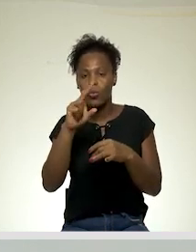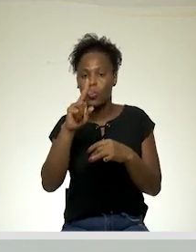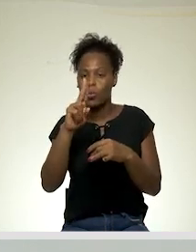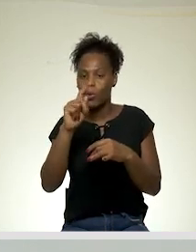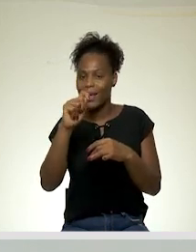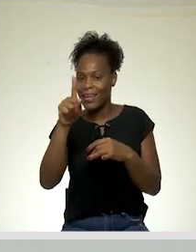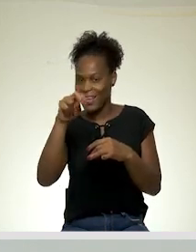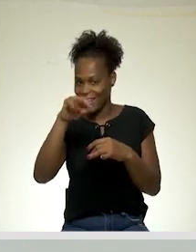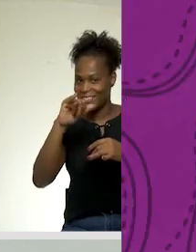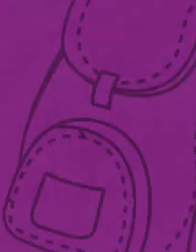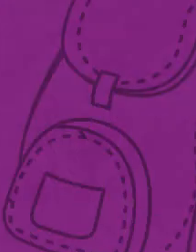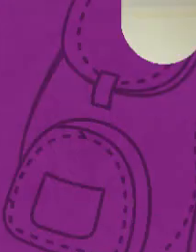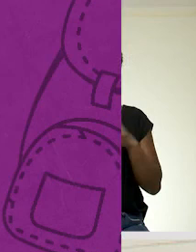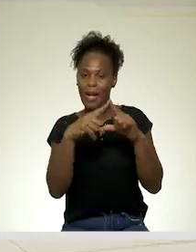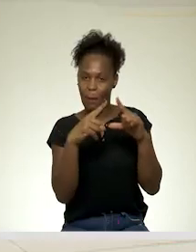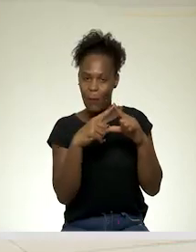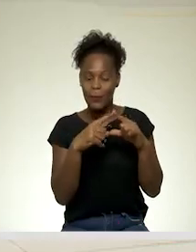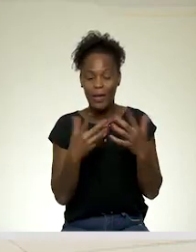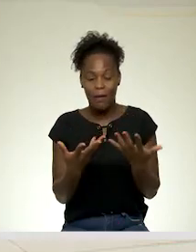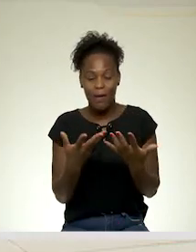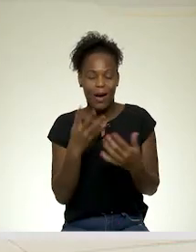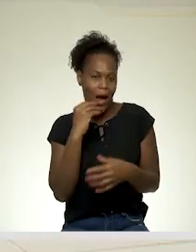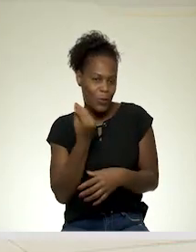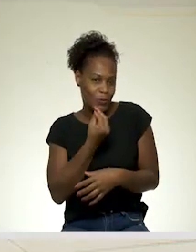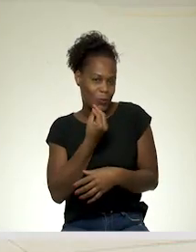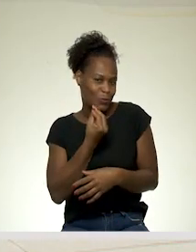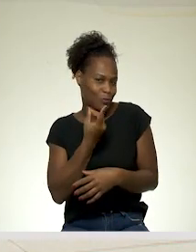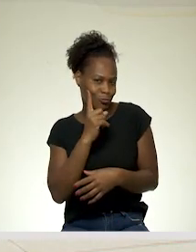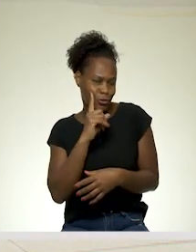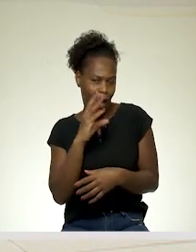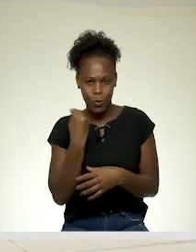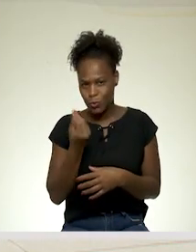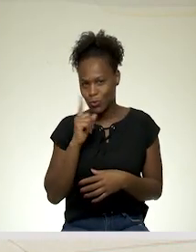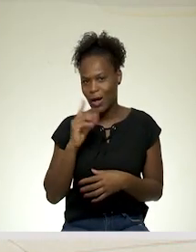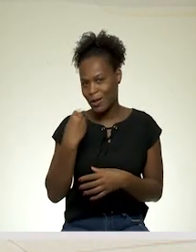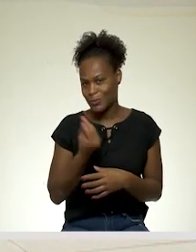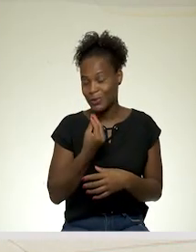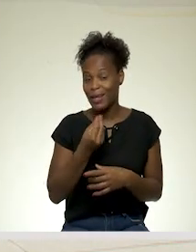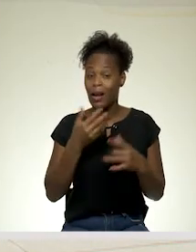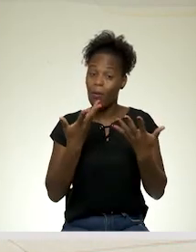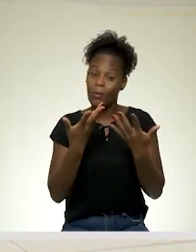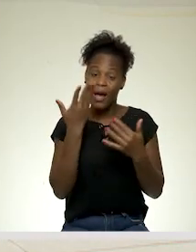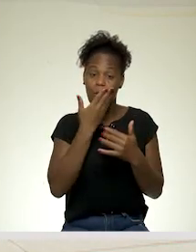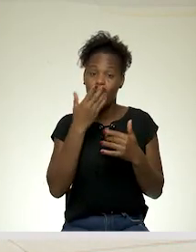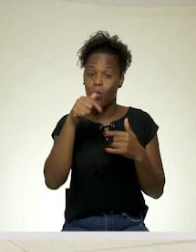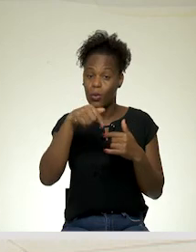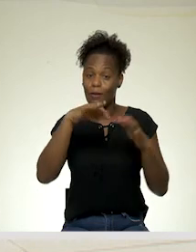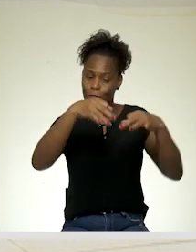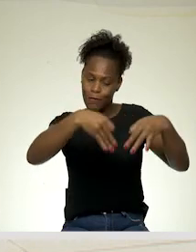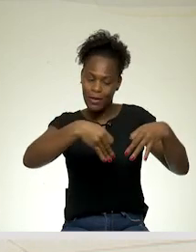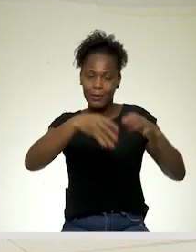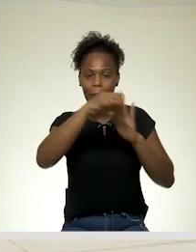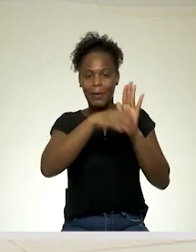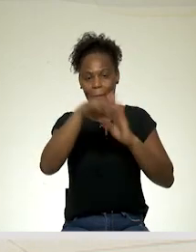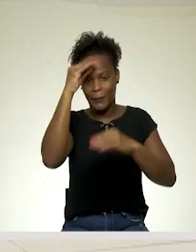de triângulos. Alunas e alunos, estamos a chegar ao fim da nossa aula de hoje no